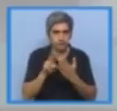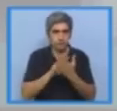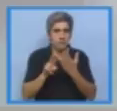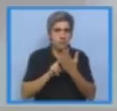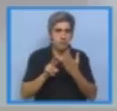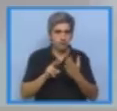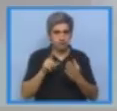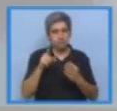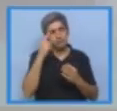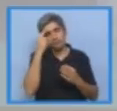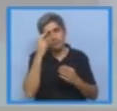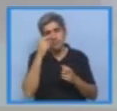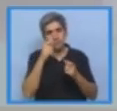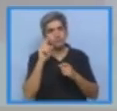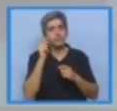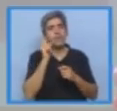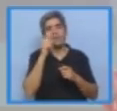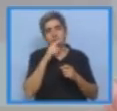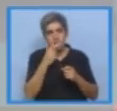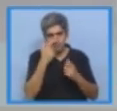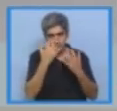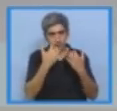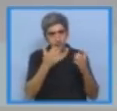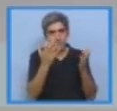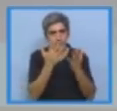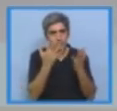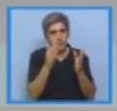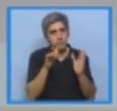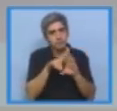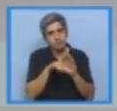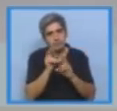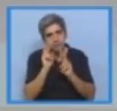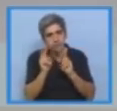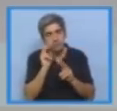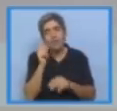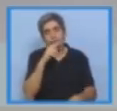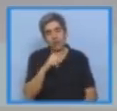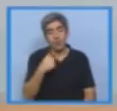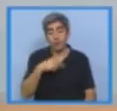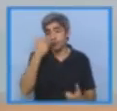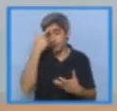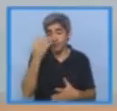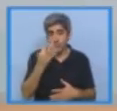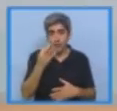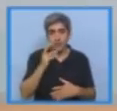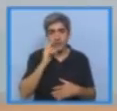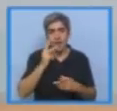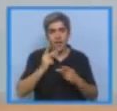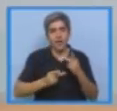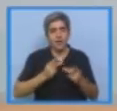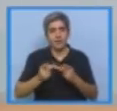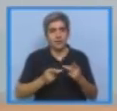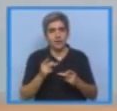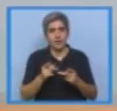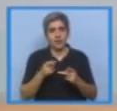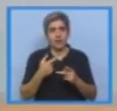que noção tem também do público que está a receber este... Tivemos algumas surpresas quando fizemos esta análise